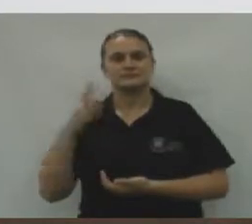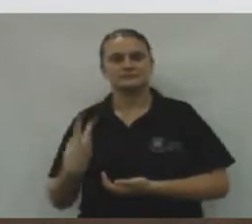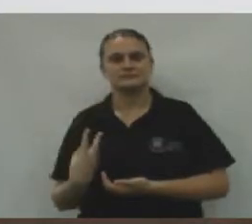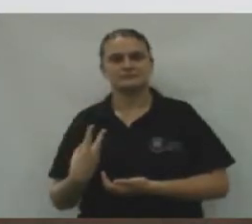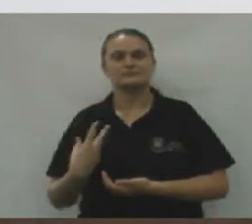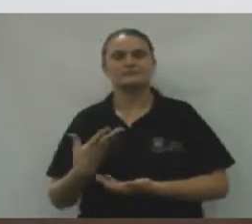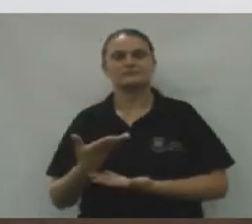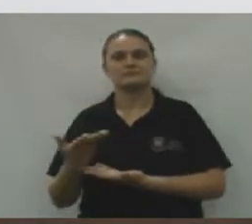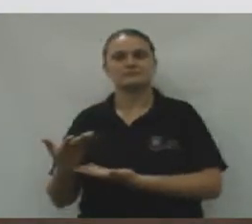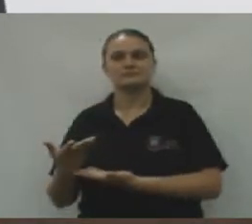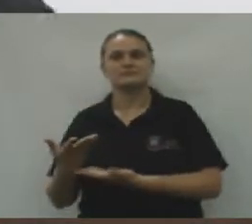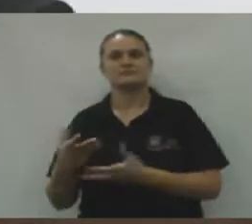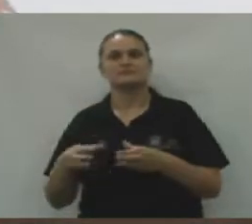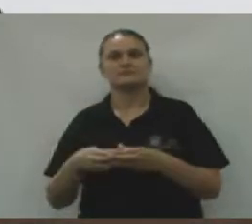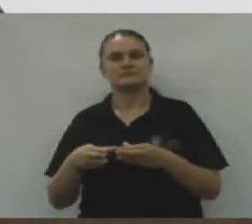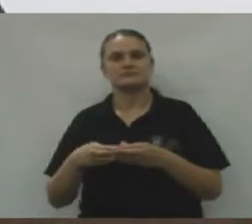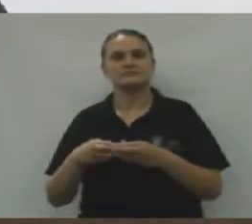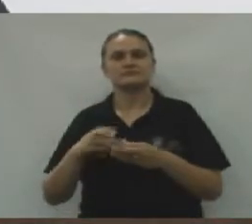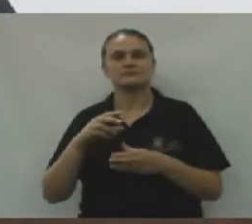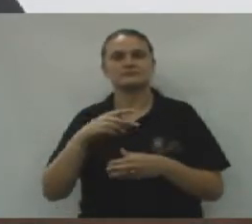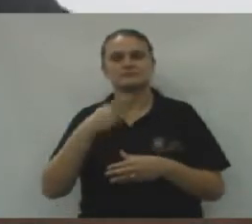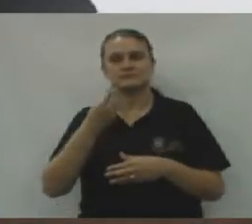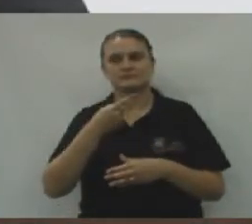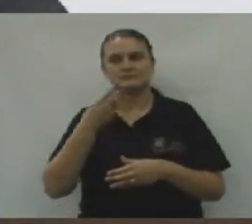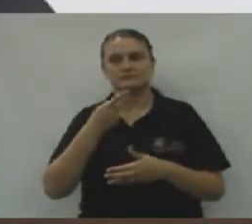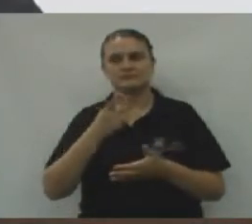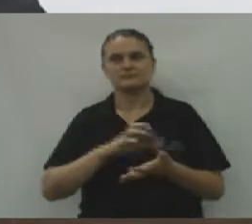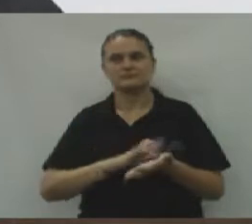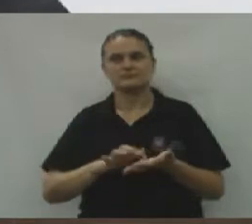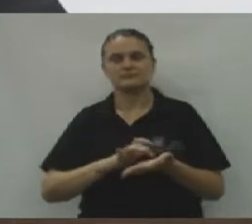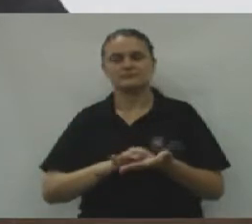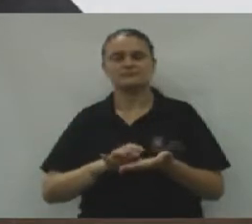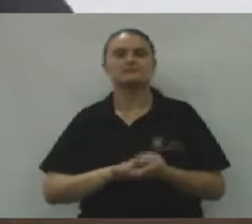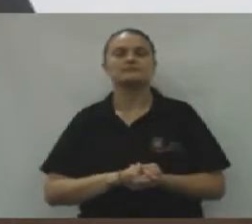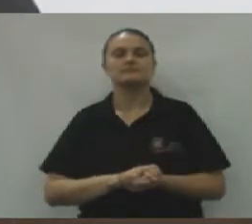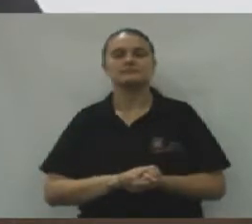pares, imprensa, falada, escrita.